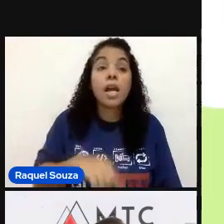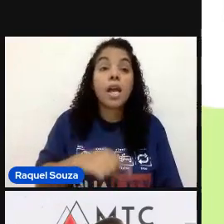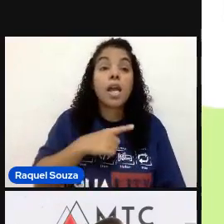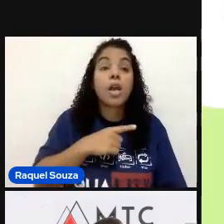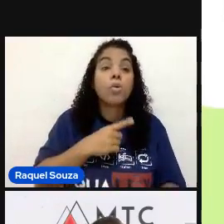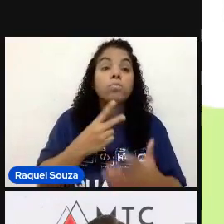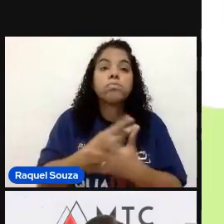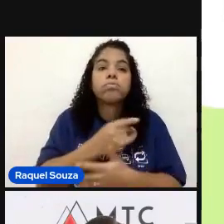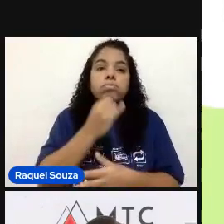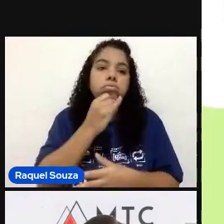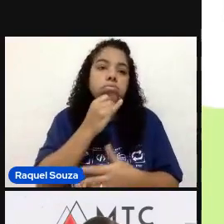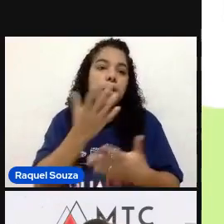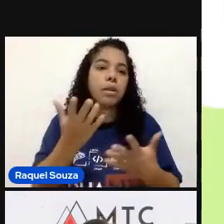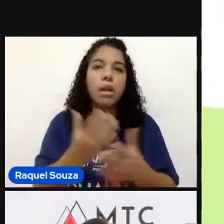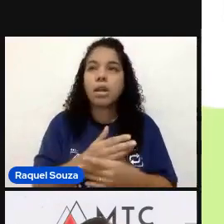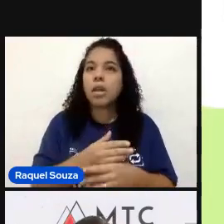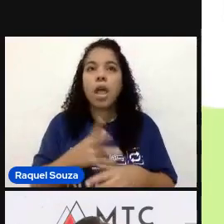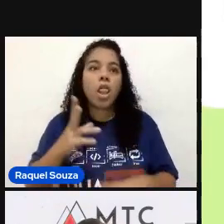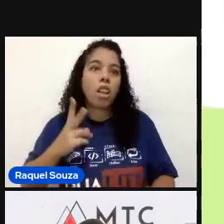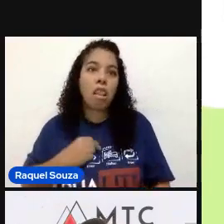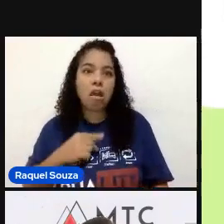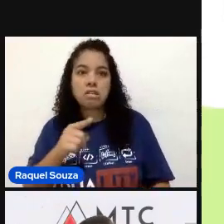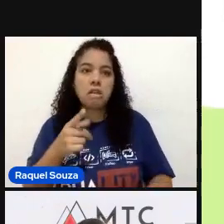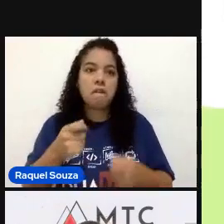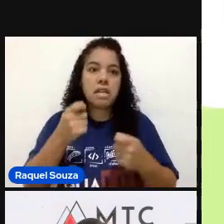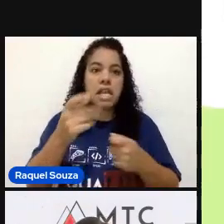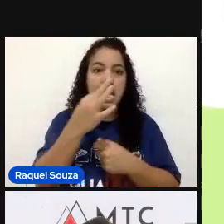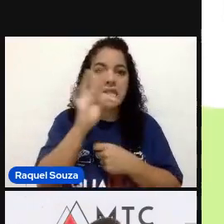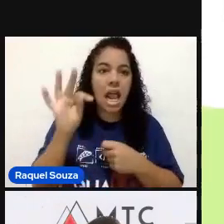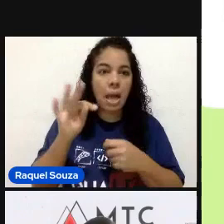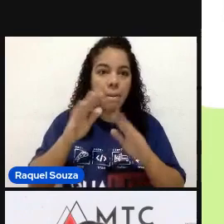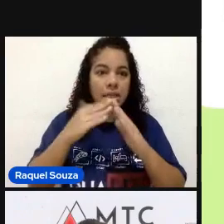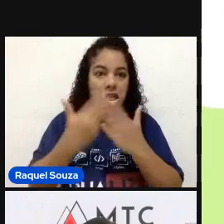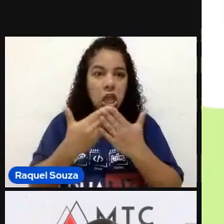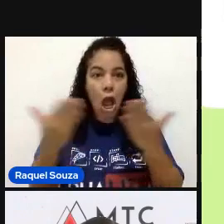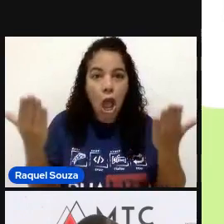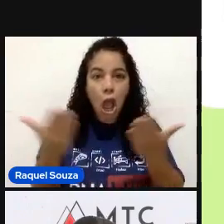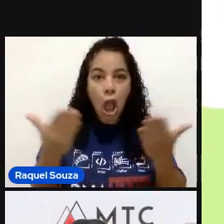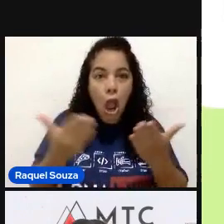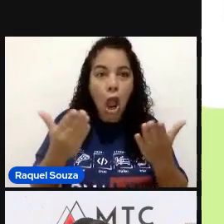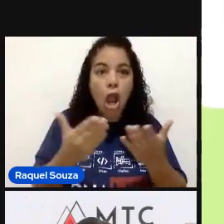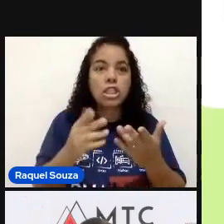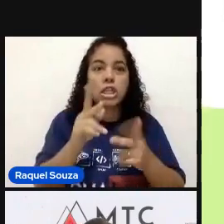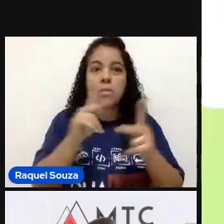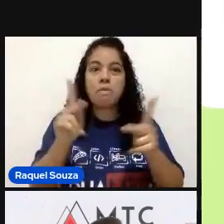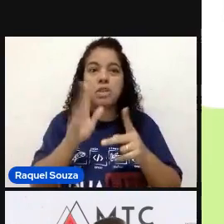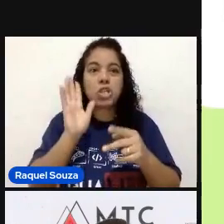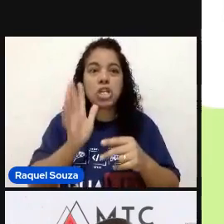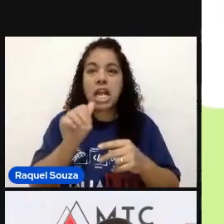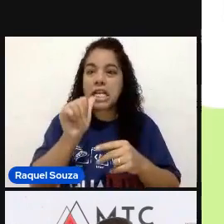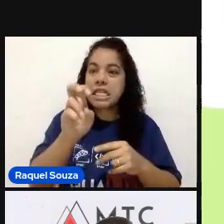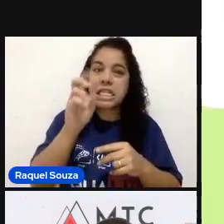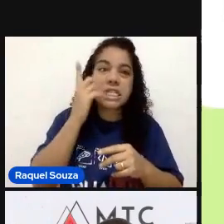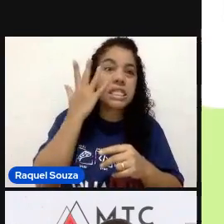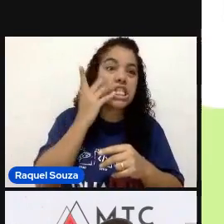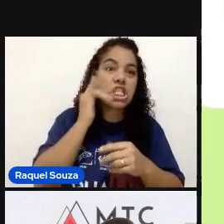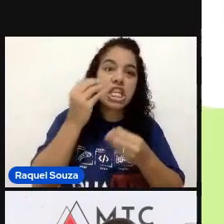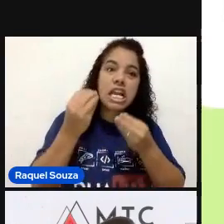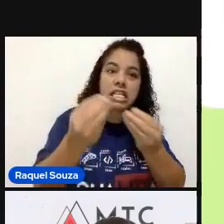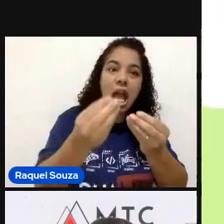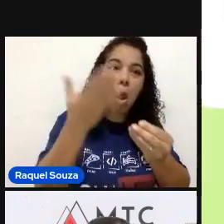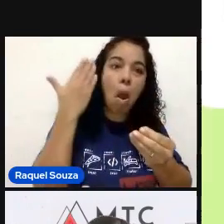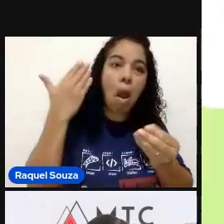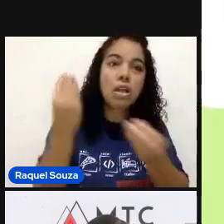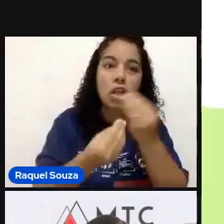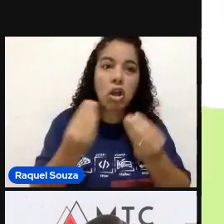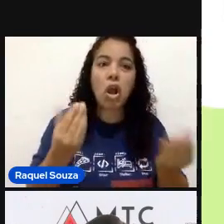por exemplo, nossa, você vai entregar o trabalho da escola hoje, a professora passou há 15 dias. Mas eu não entendia como criança que eu já